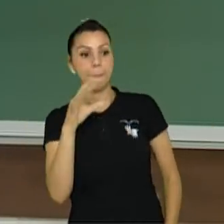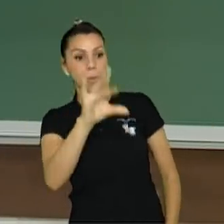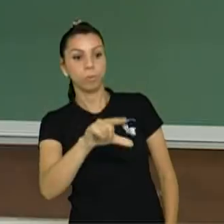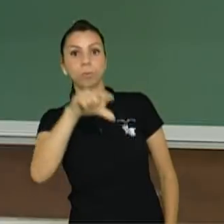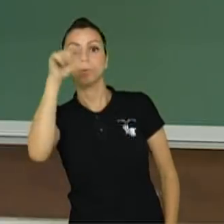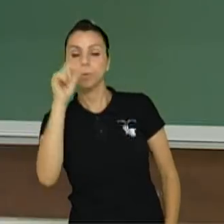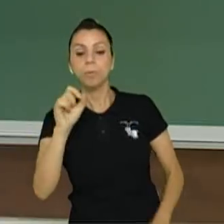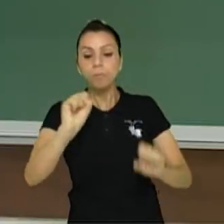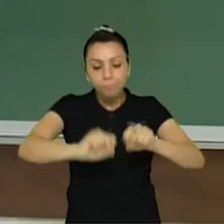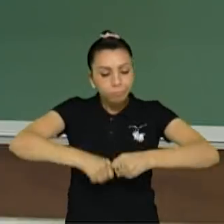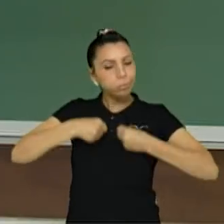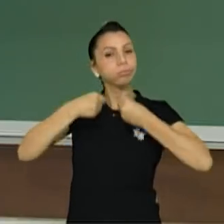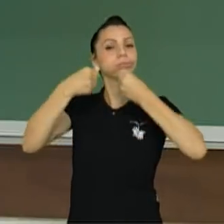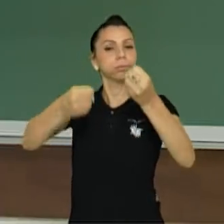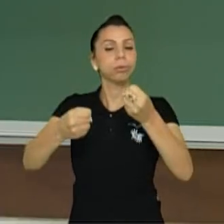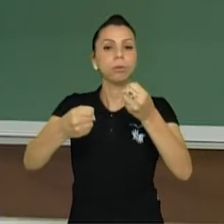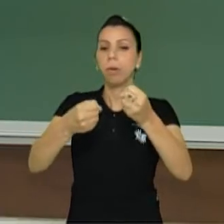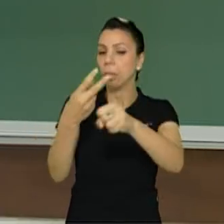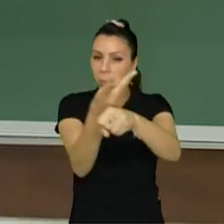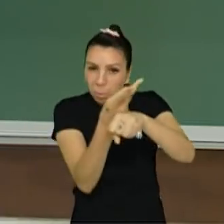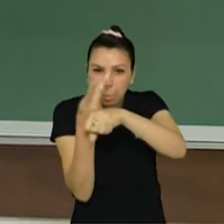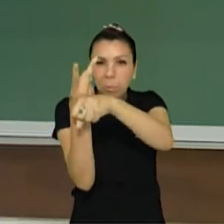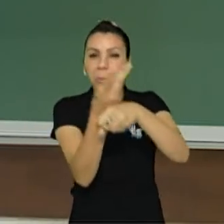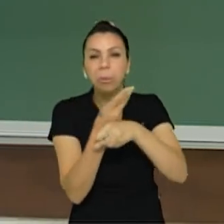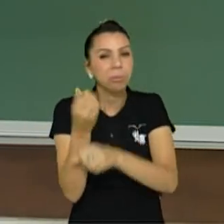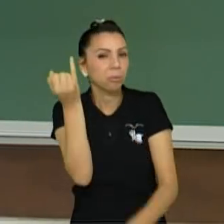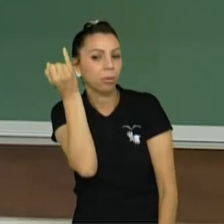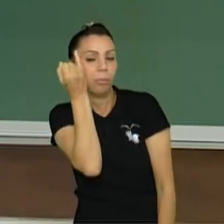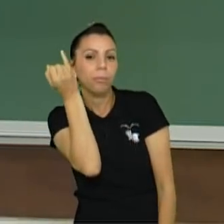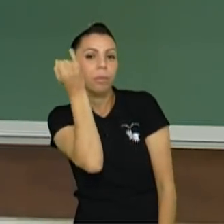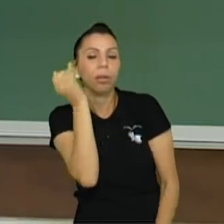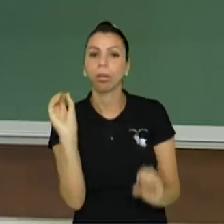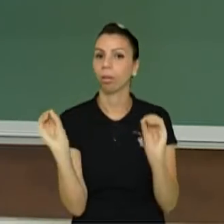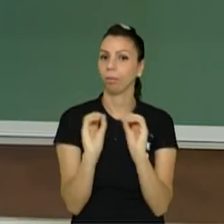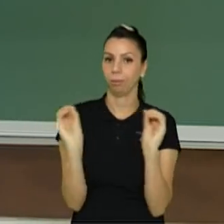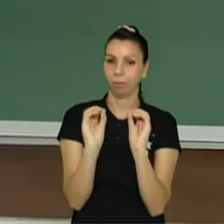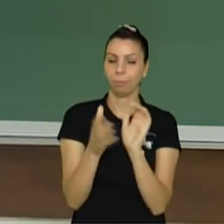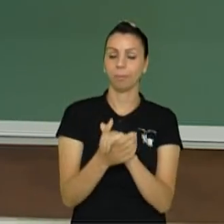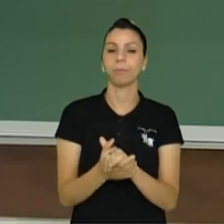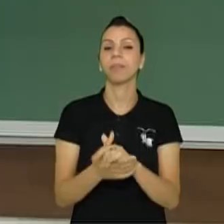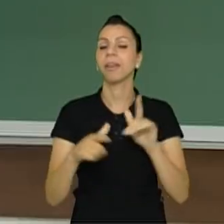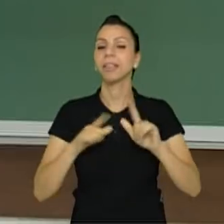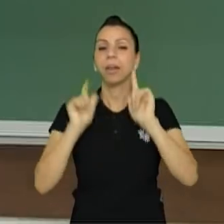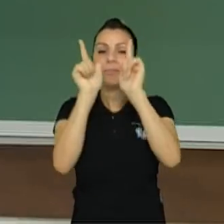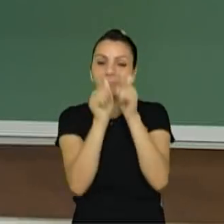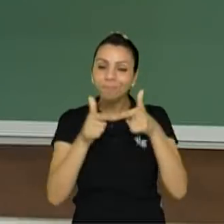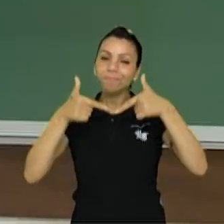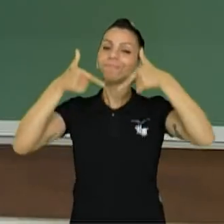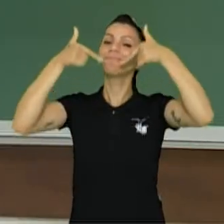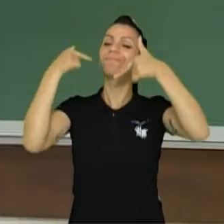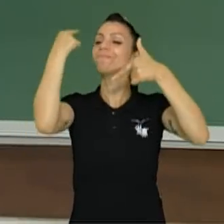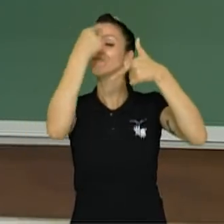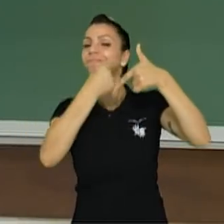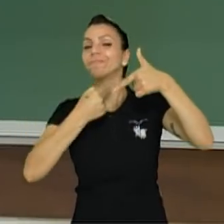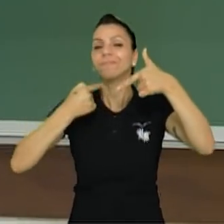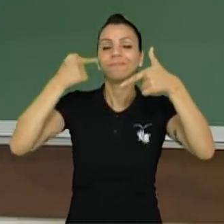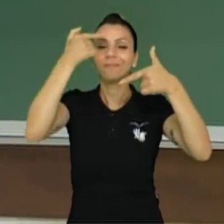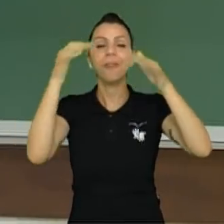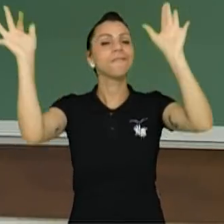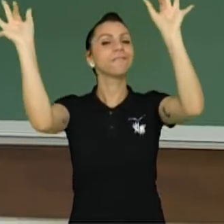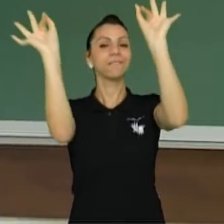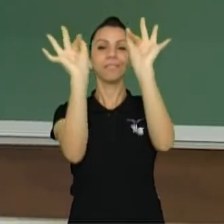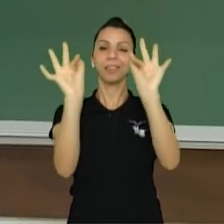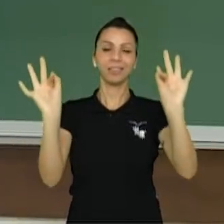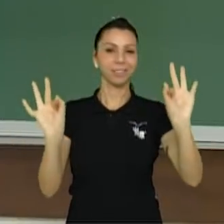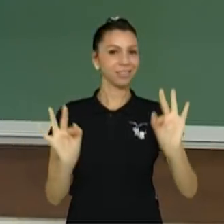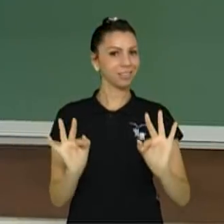mostre-se disposto, não procure encosto. Olha só, tenha o riso posto, faça alegre